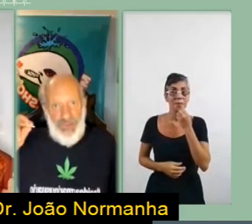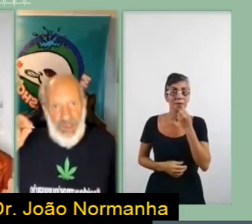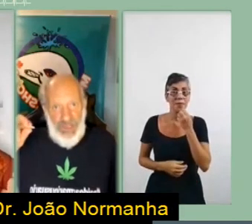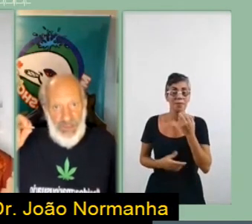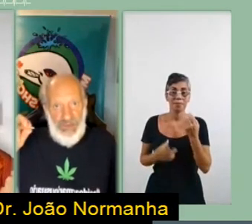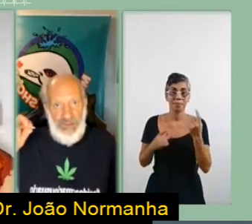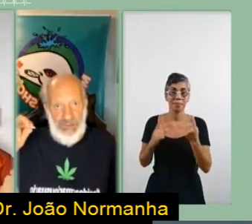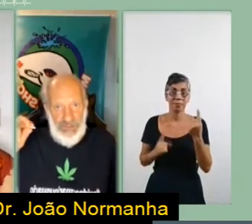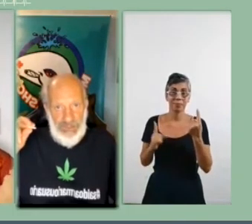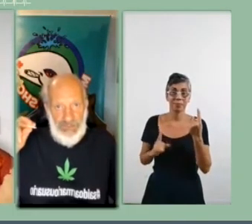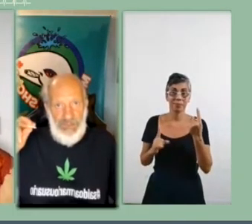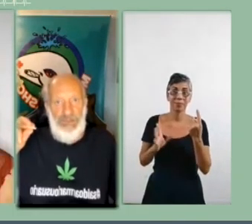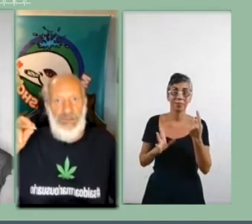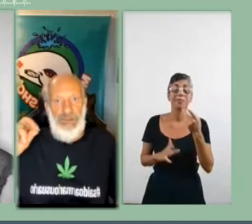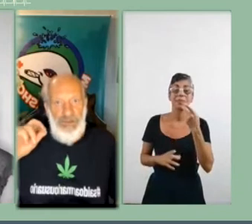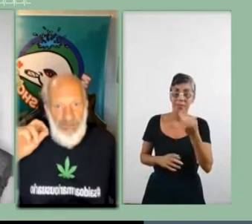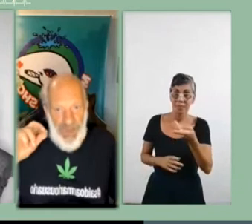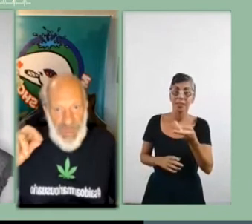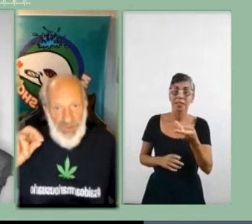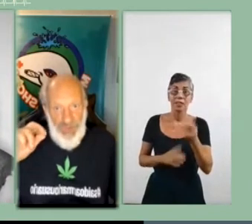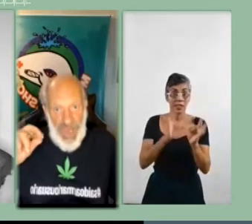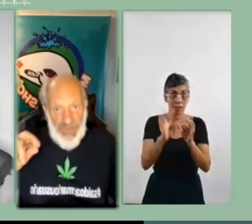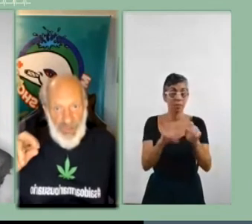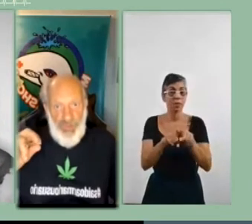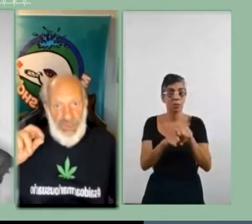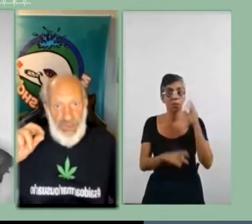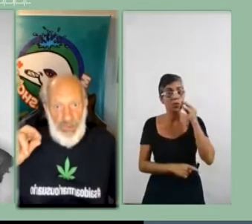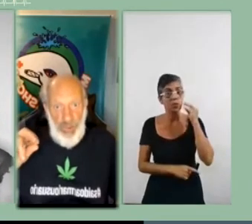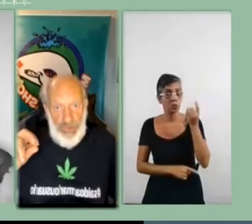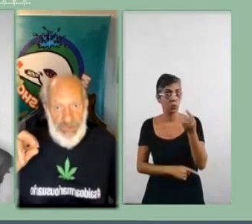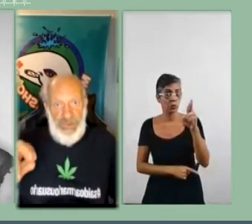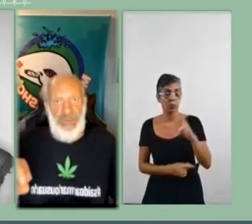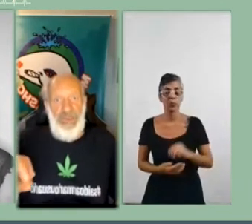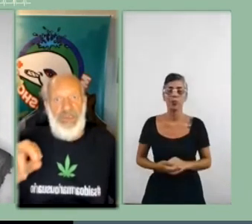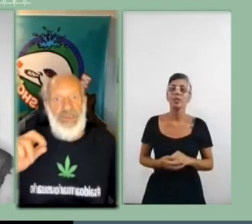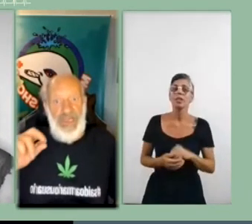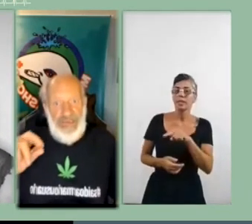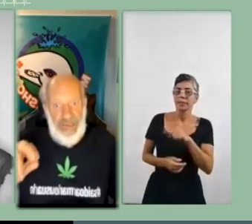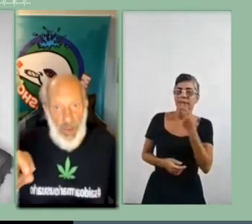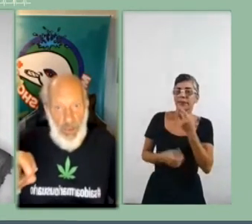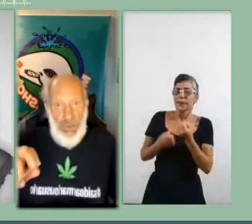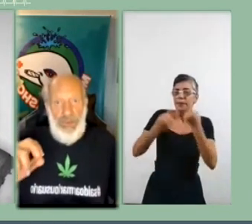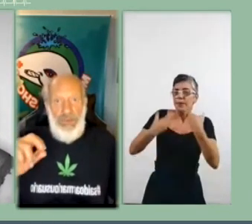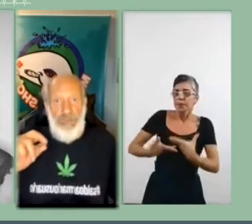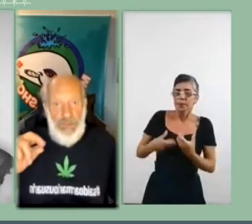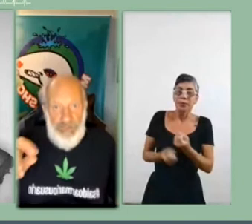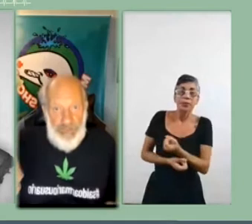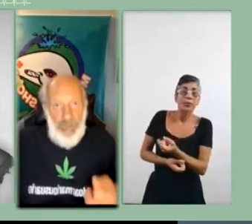médicos, com o Dr. João Normanha. Vários médicos prescritores que já estão